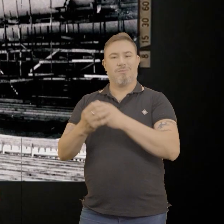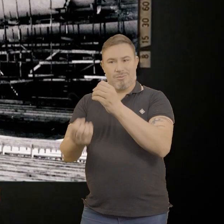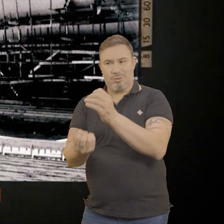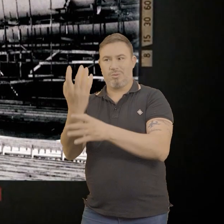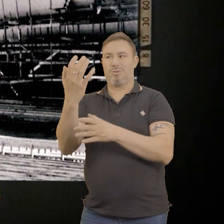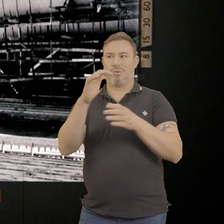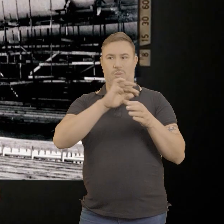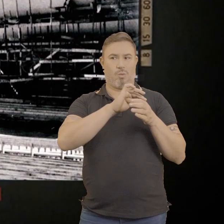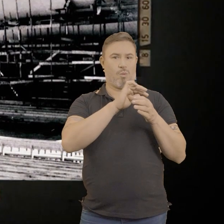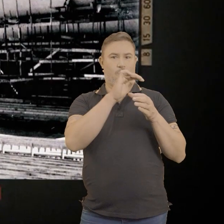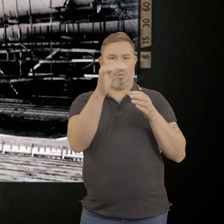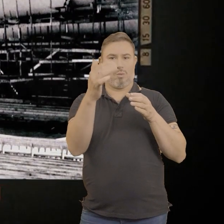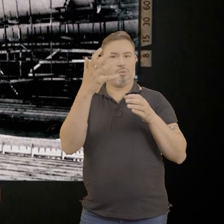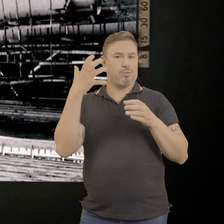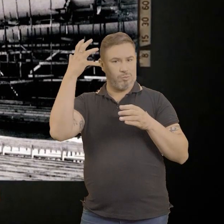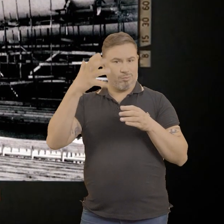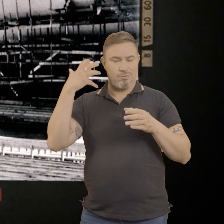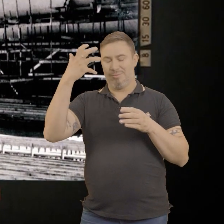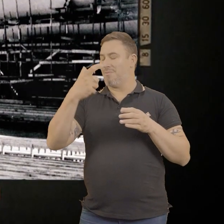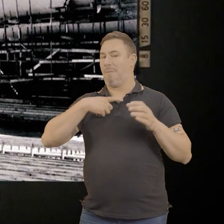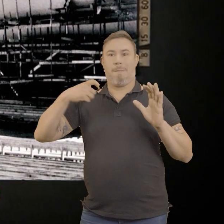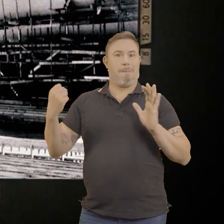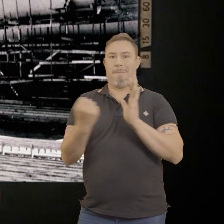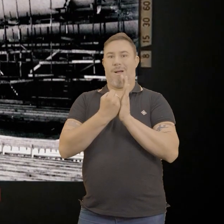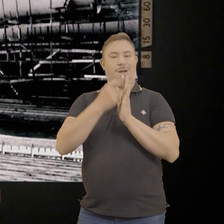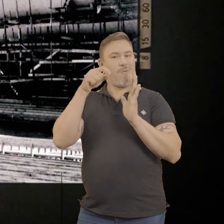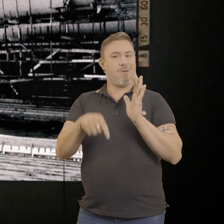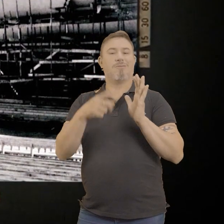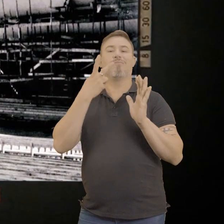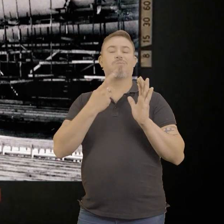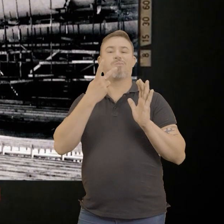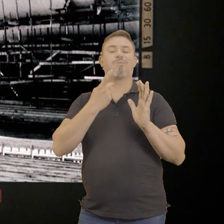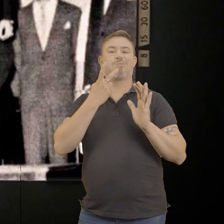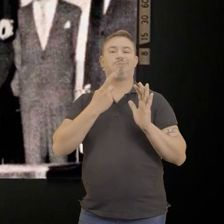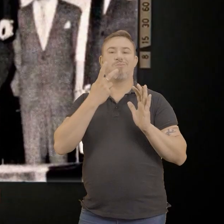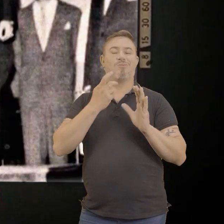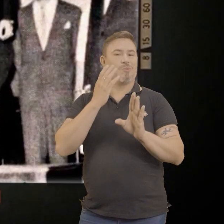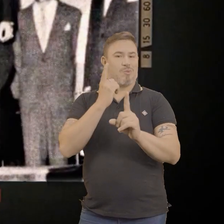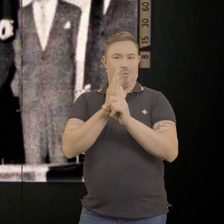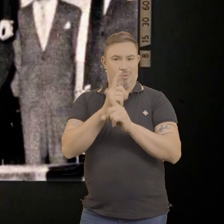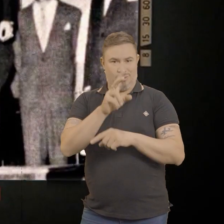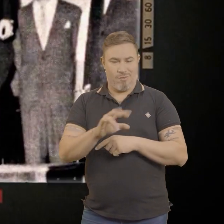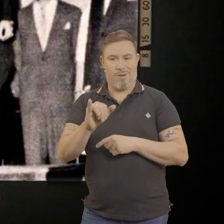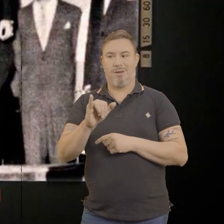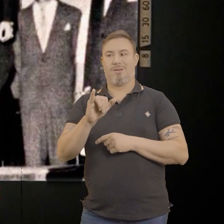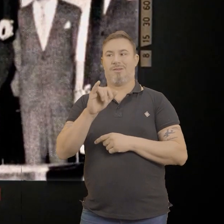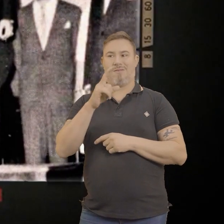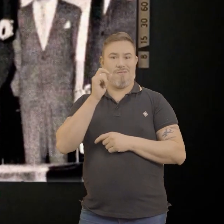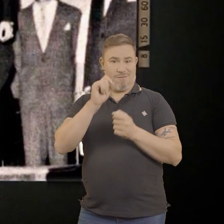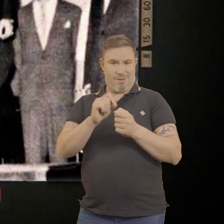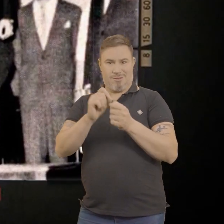Concha Acústica foi um dos maiores acontecimentos da vida cultural do Ceará. O reitor Antônio Martins Filho fez